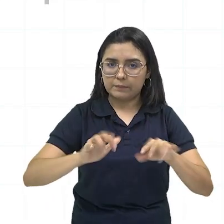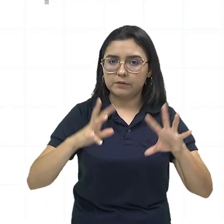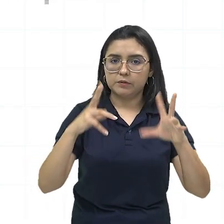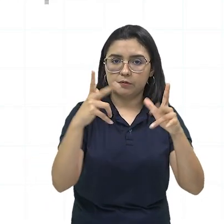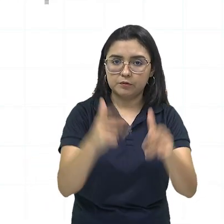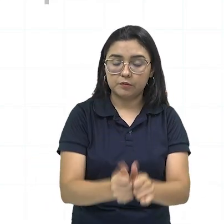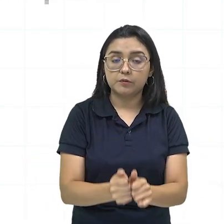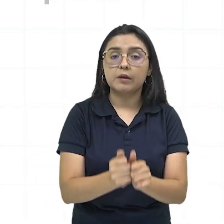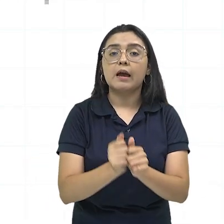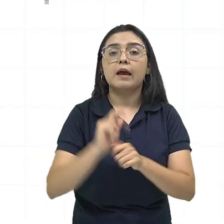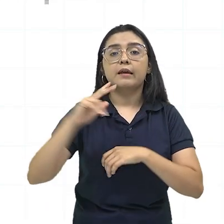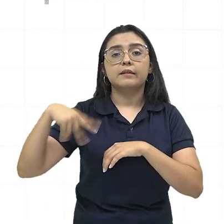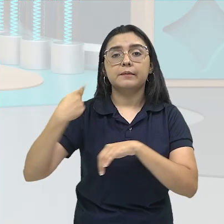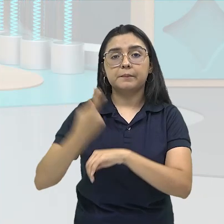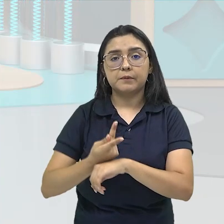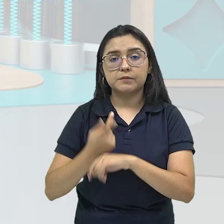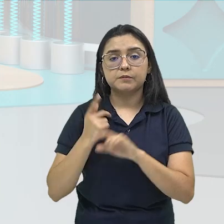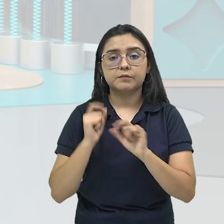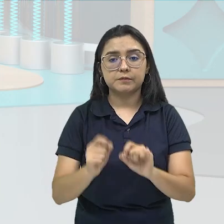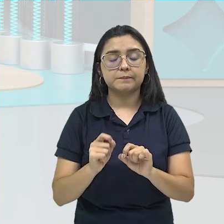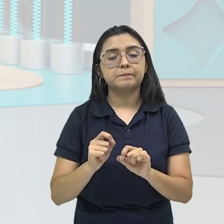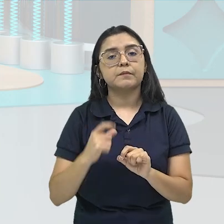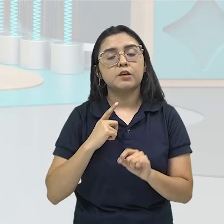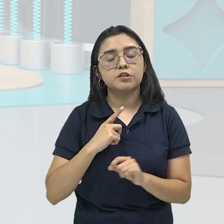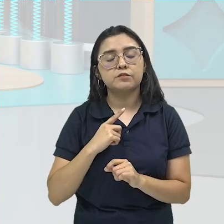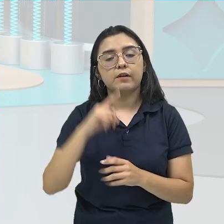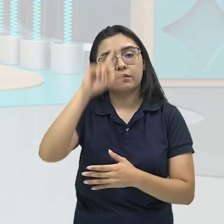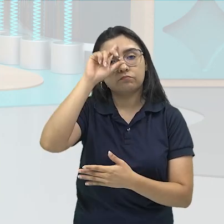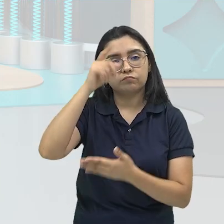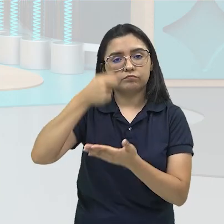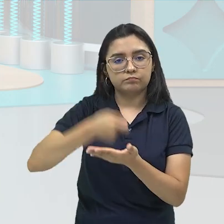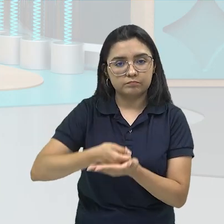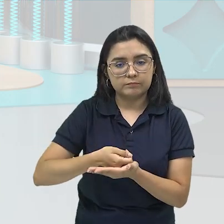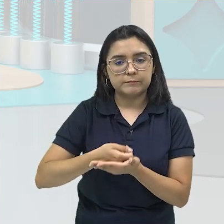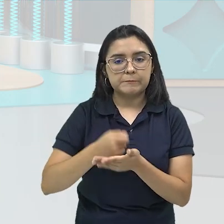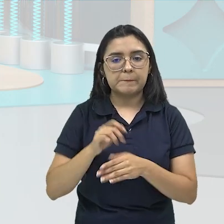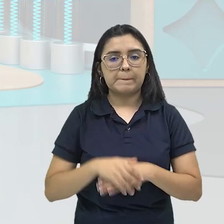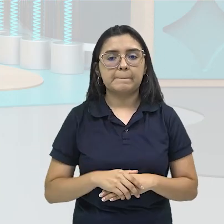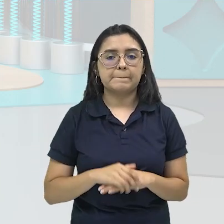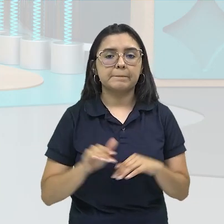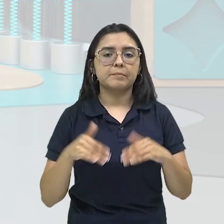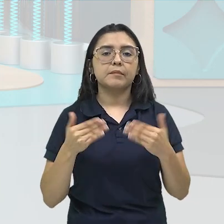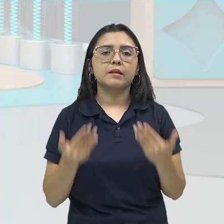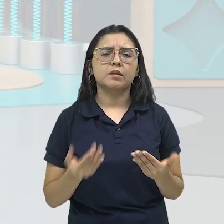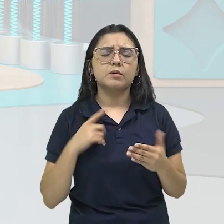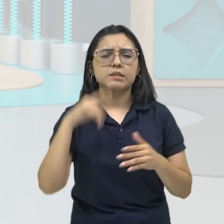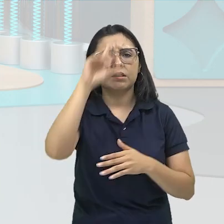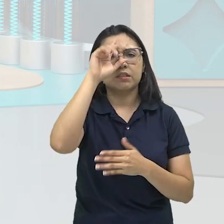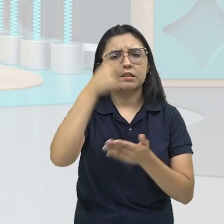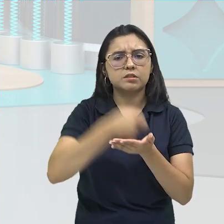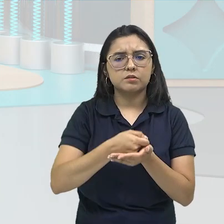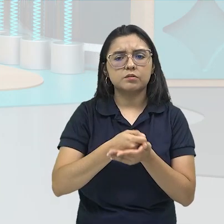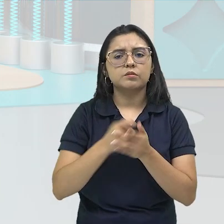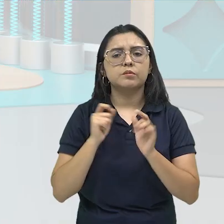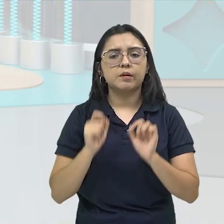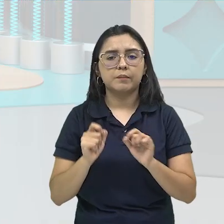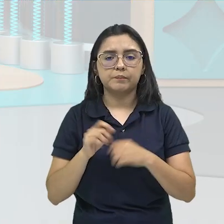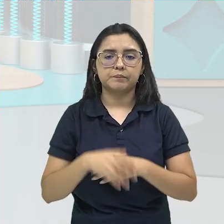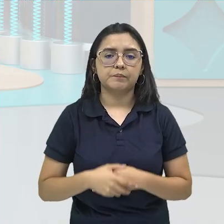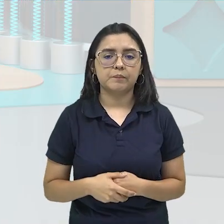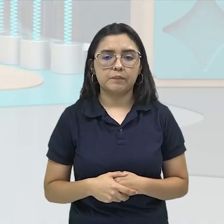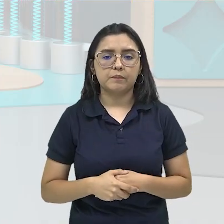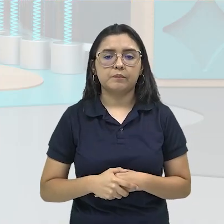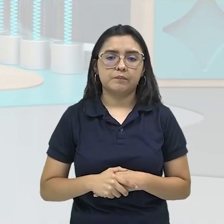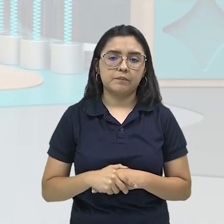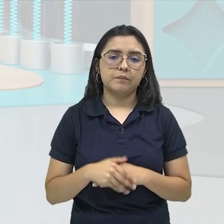E aí sim a gente conseguir tomar decisões e de preferência essas decisões elas afetam não